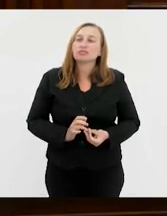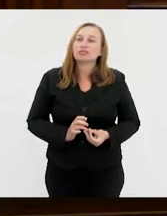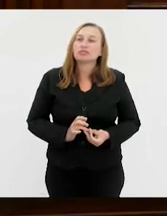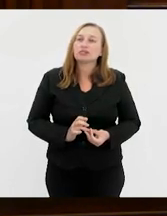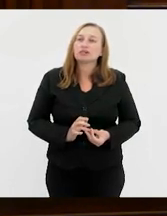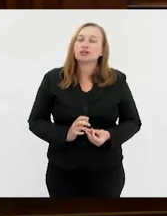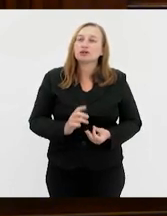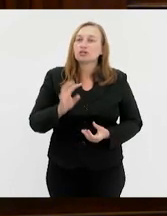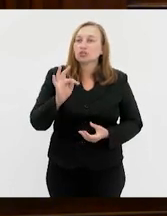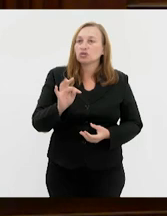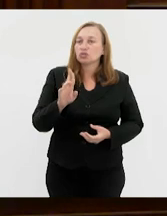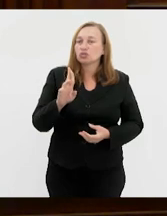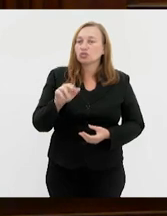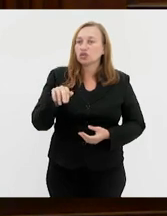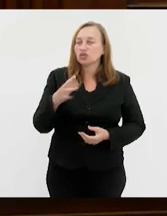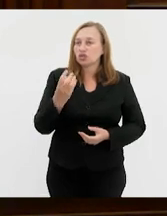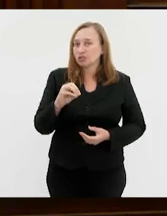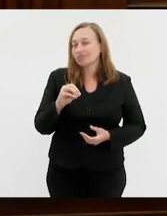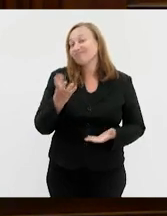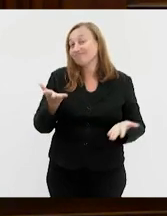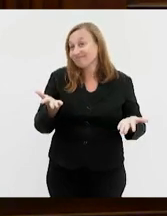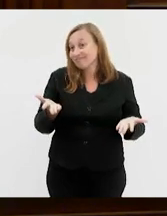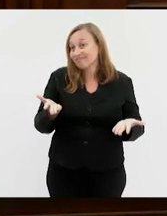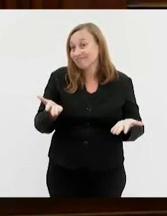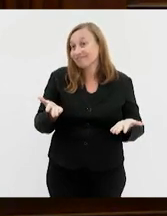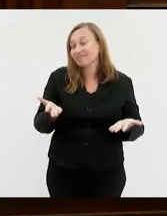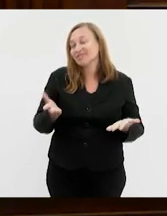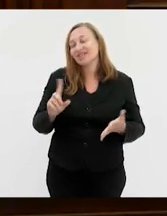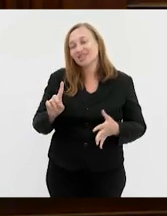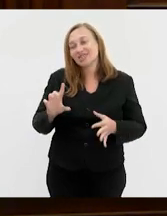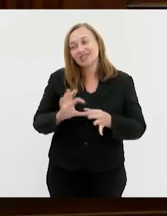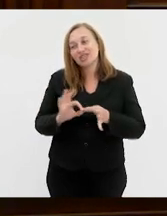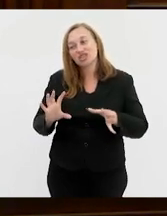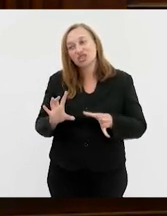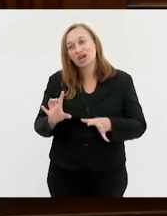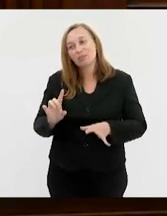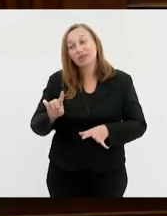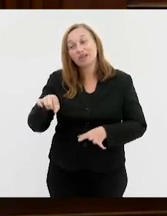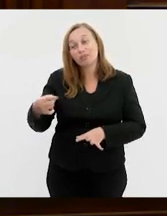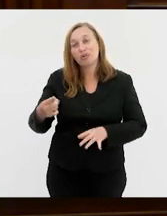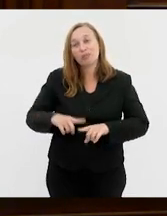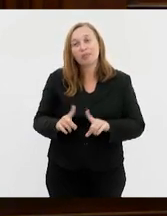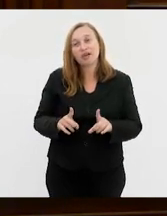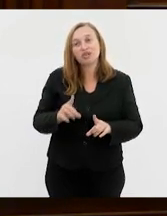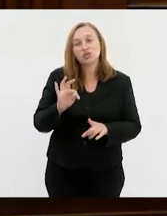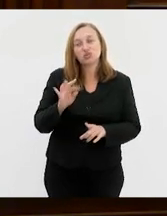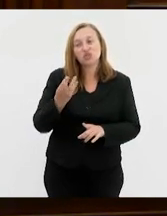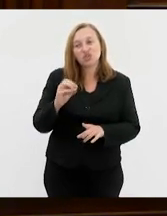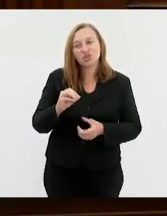Toninho Tardite. Não, o Toninho Tardite eu tinha que deixar para depois, né? Mas o Toninho Tardite,